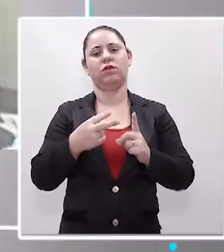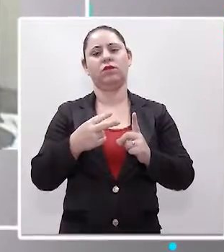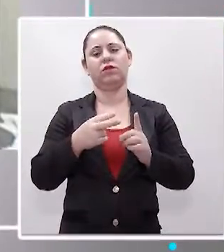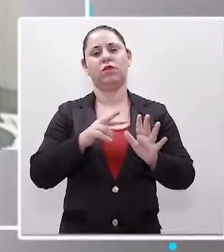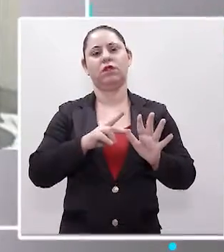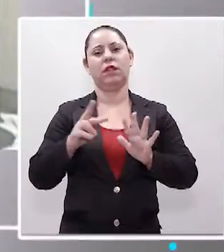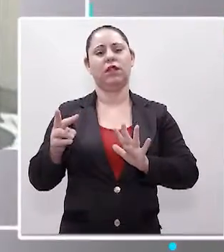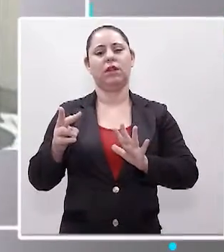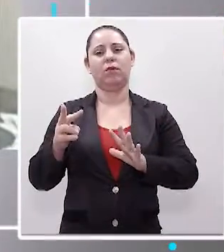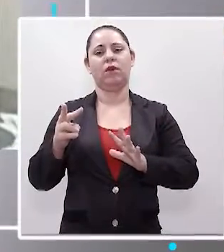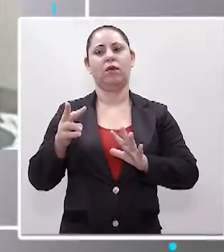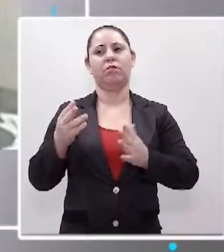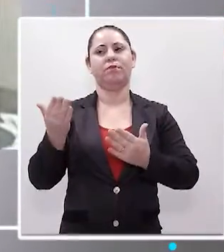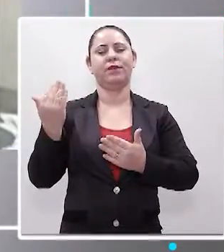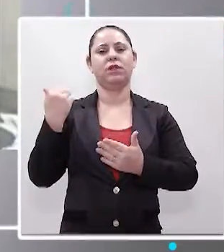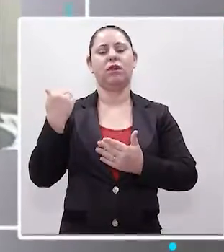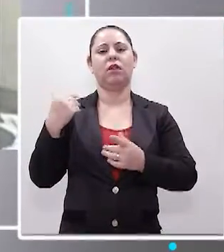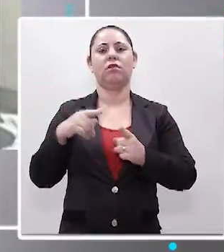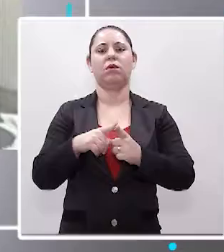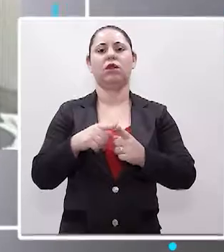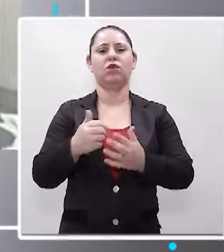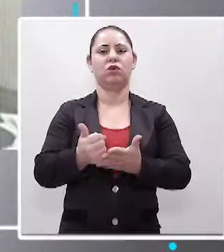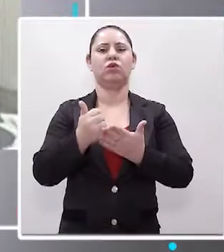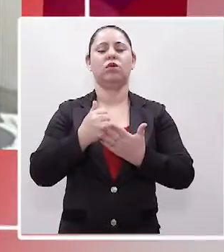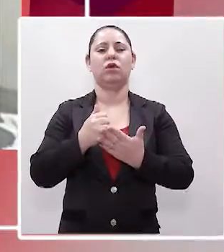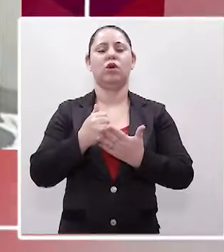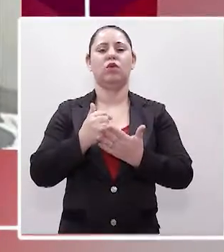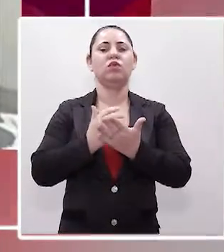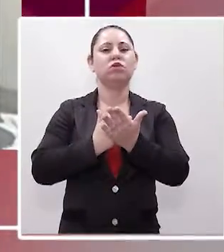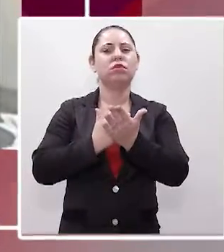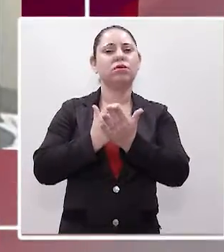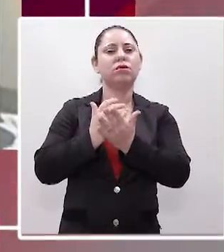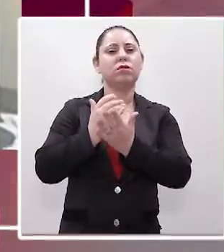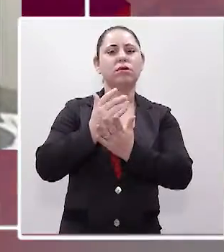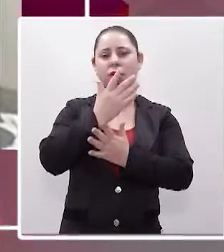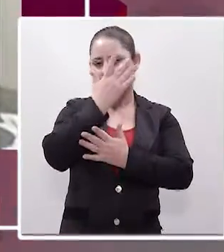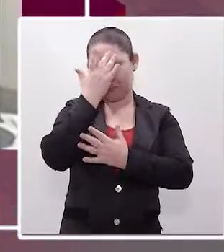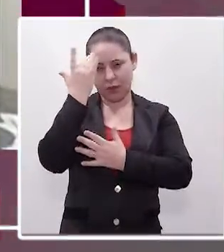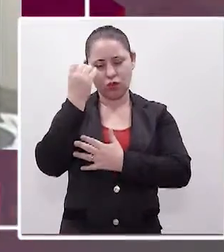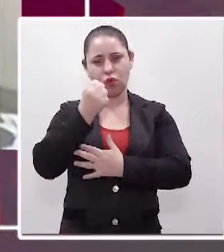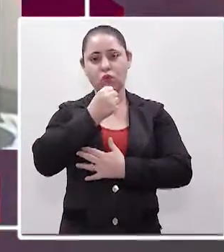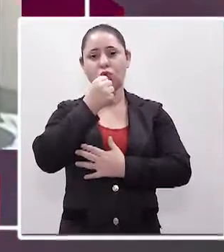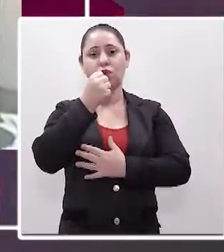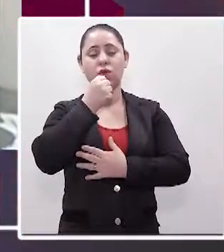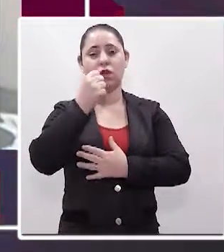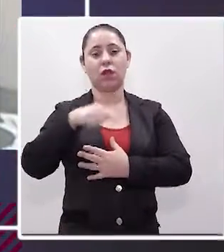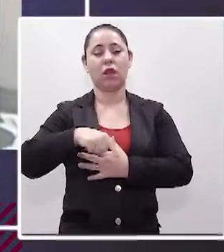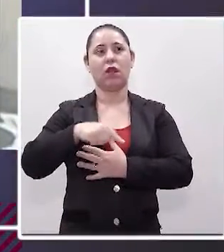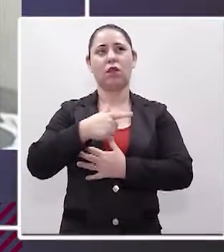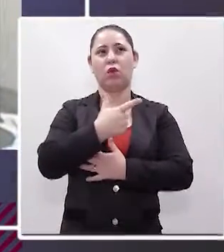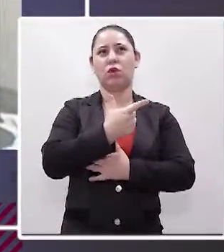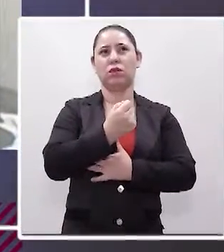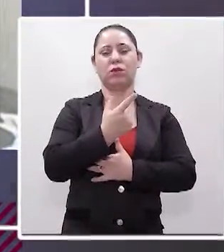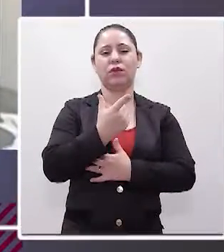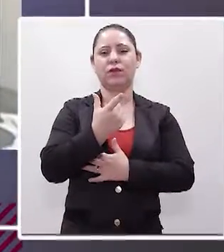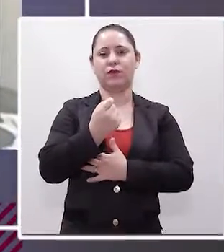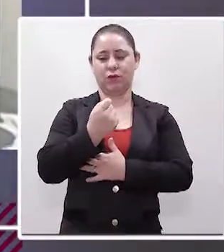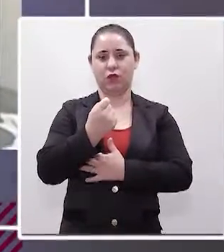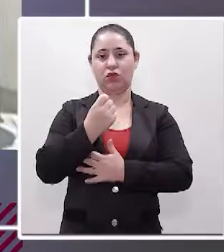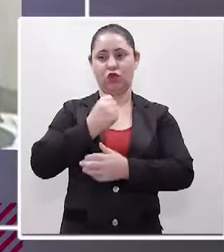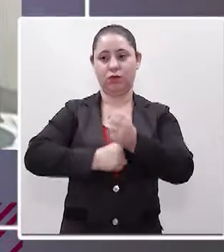o Perspectiva, assim como na semana passada, a gente trouxe um dos primeiros entrevistados do programa, isso